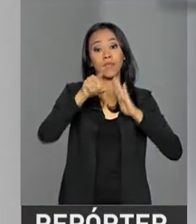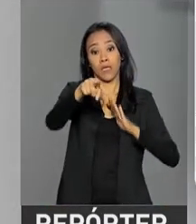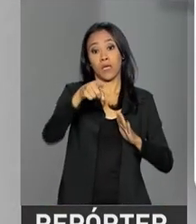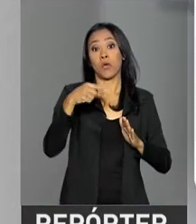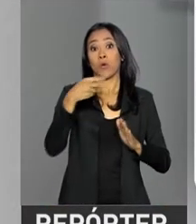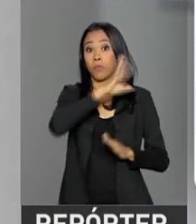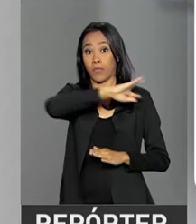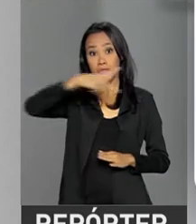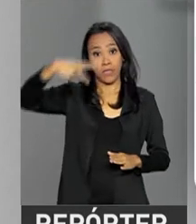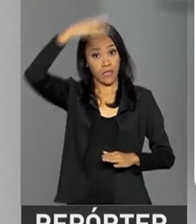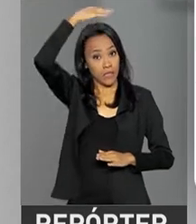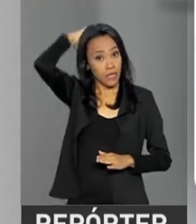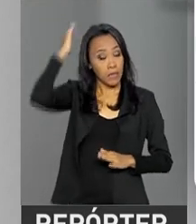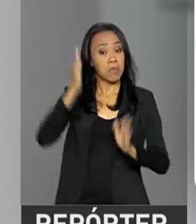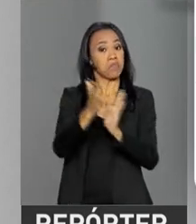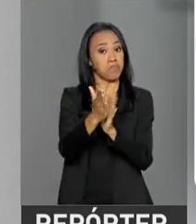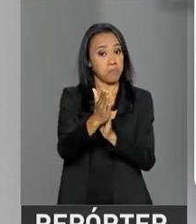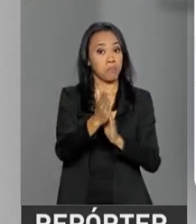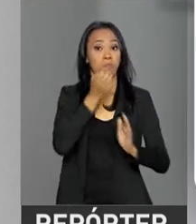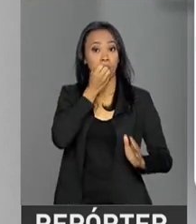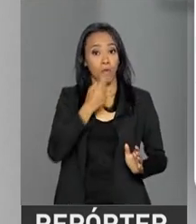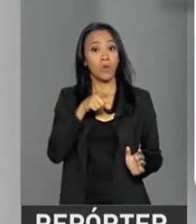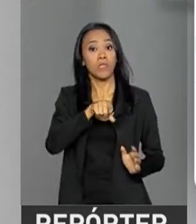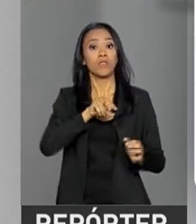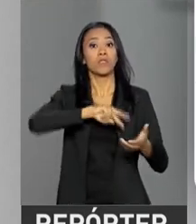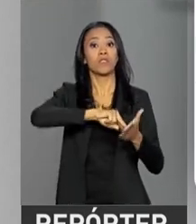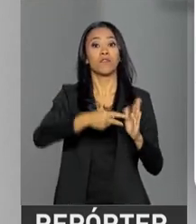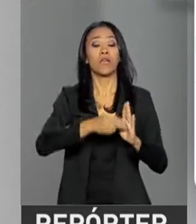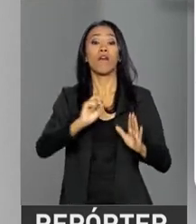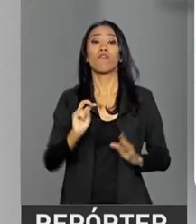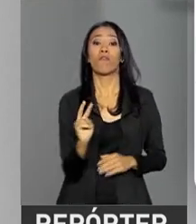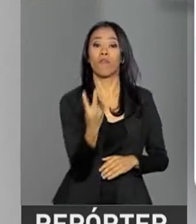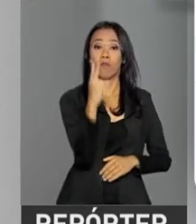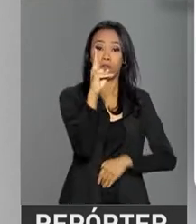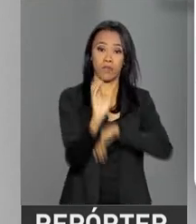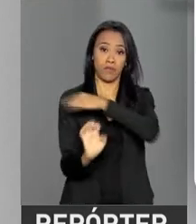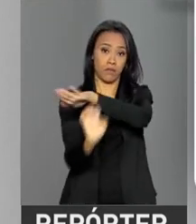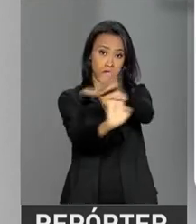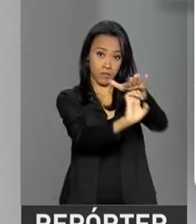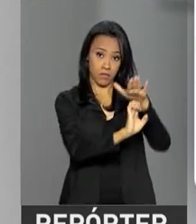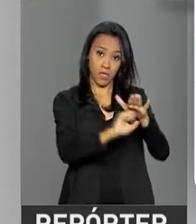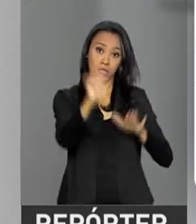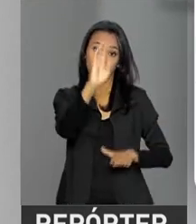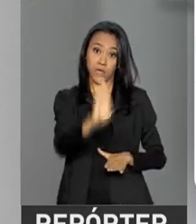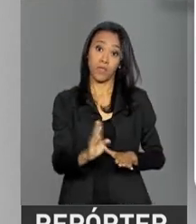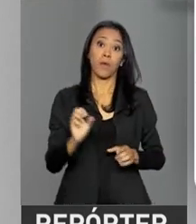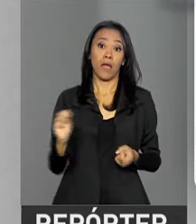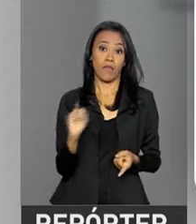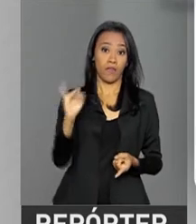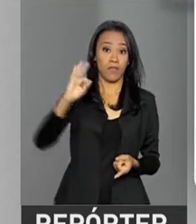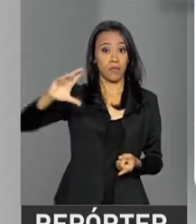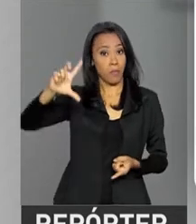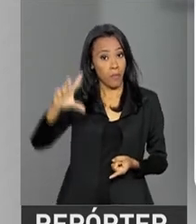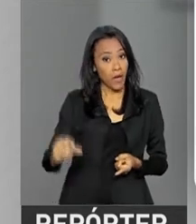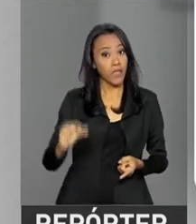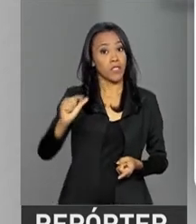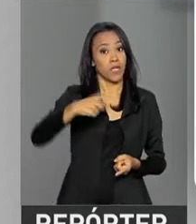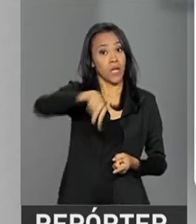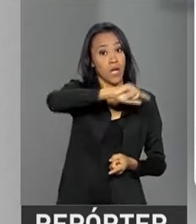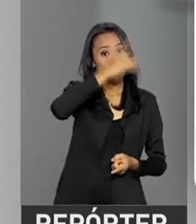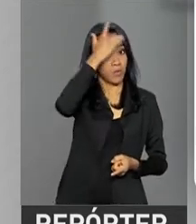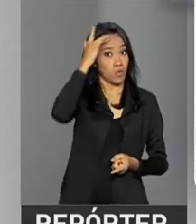e disse que o recorde significa a valorização das empresas no brasil e com a inflação baixa os empresários podem